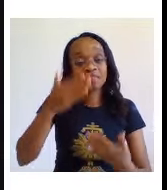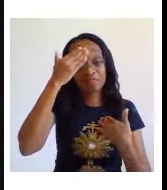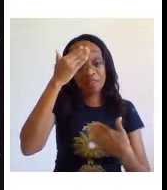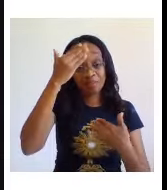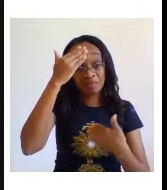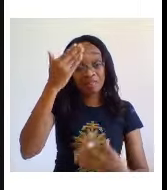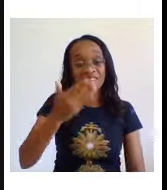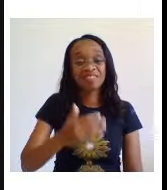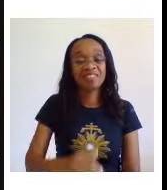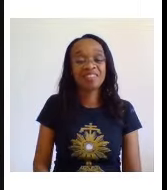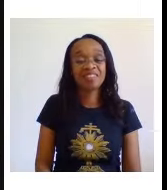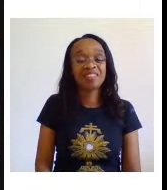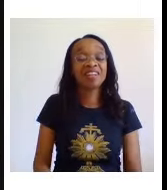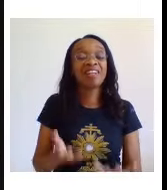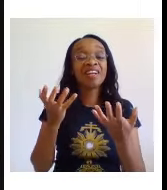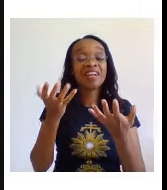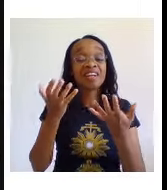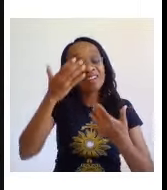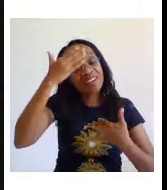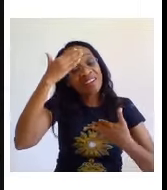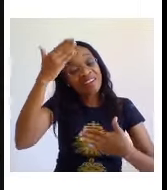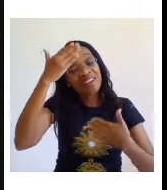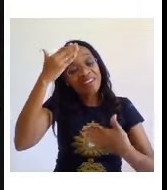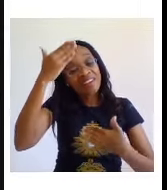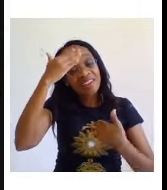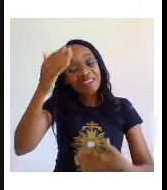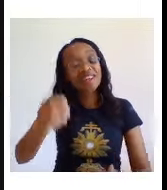Obrigado, Ana. Quero agradecer,